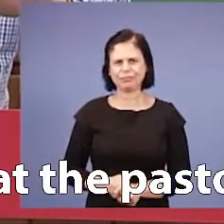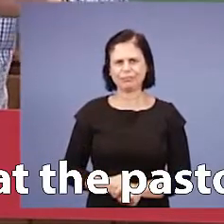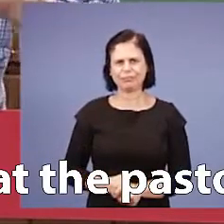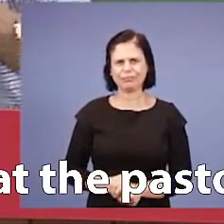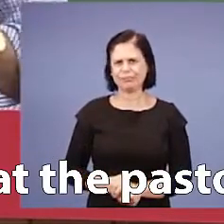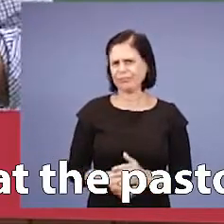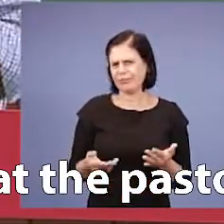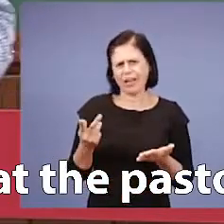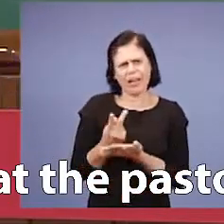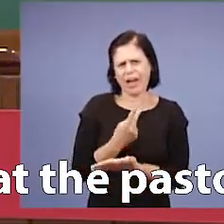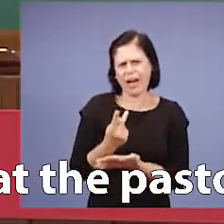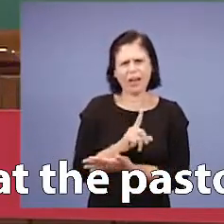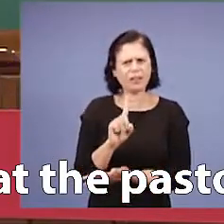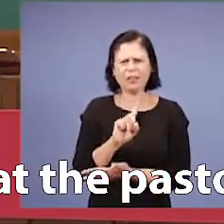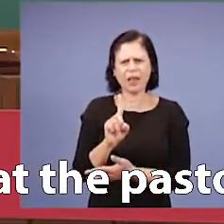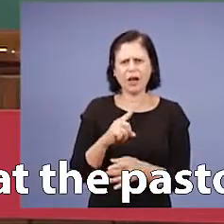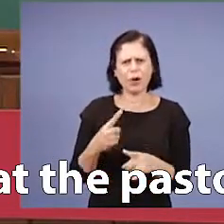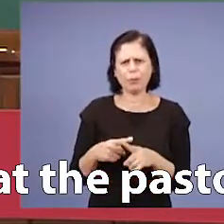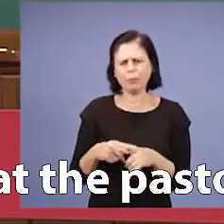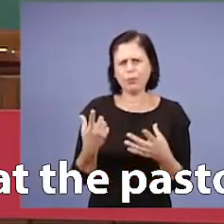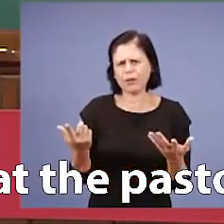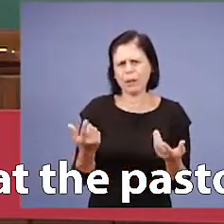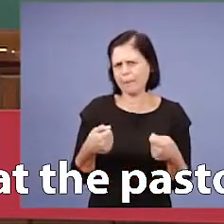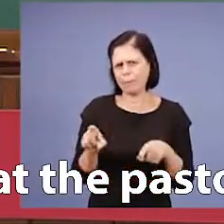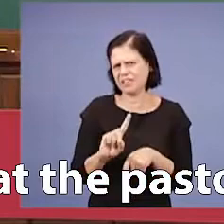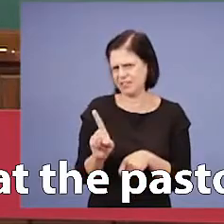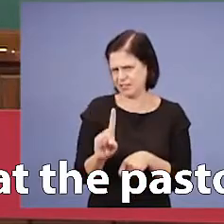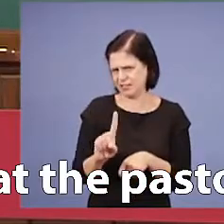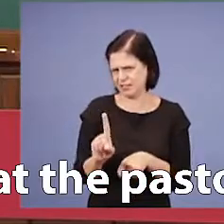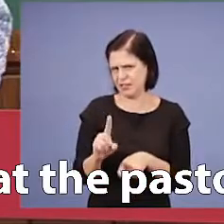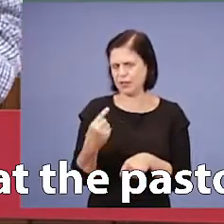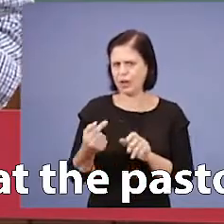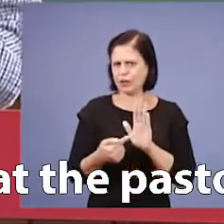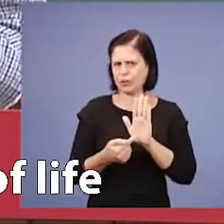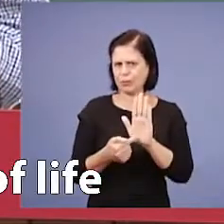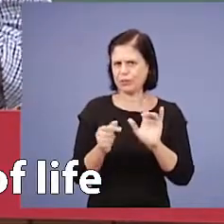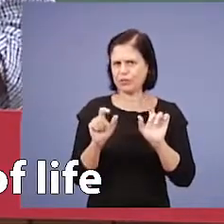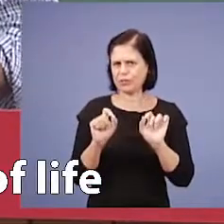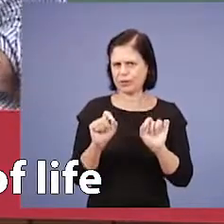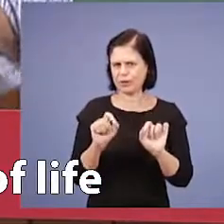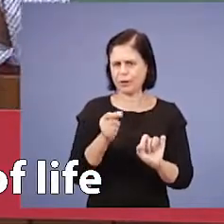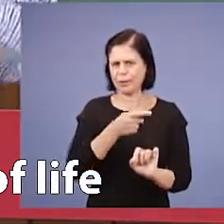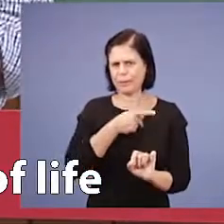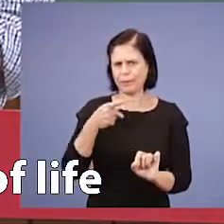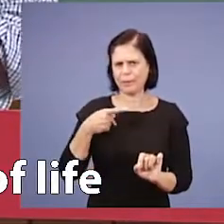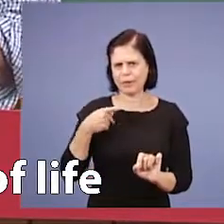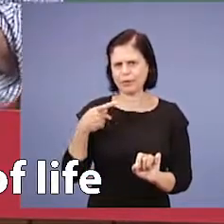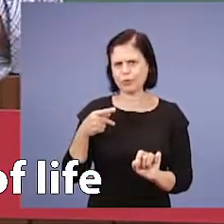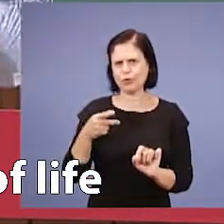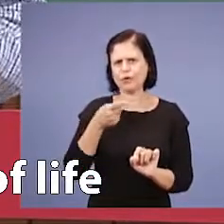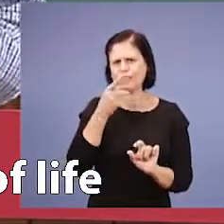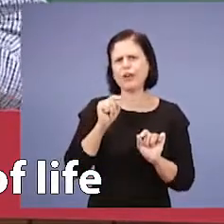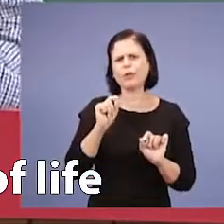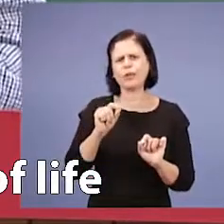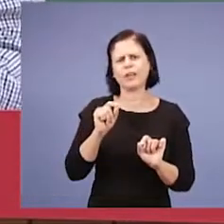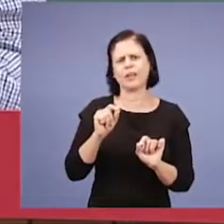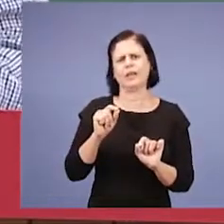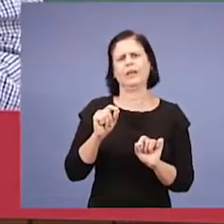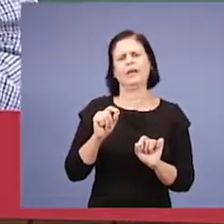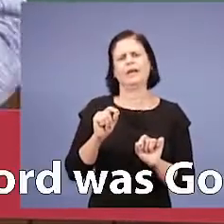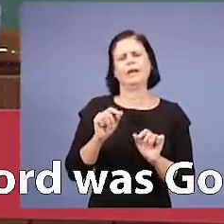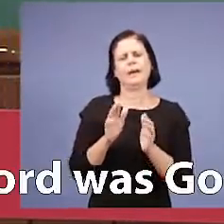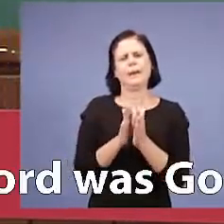a nós vamos mostrar que passou tem palavra a palavra viva palavra da vida